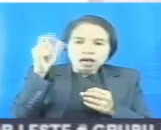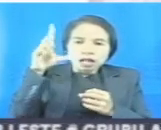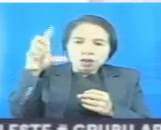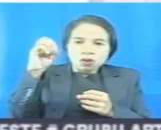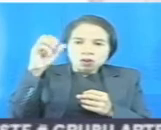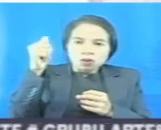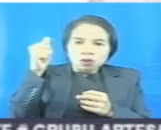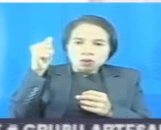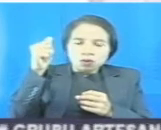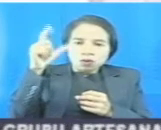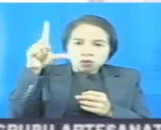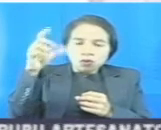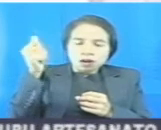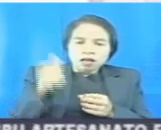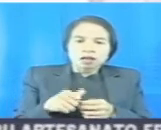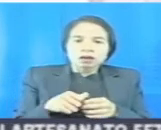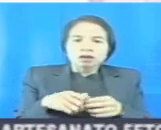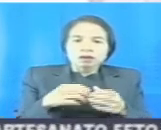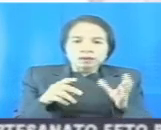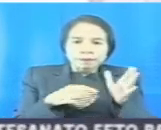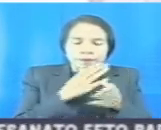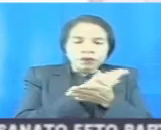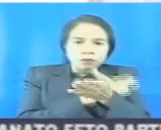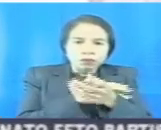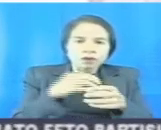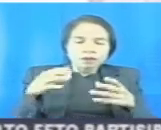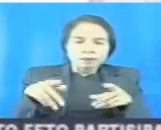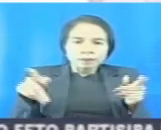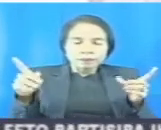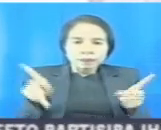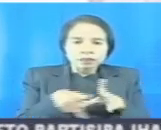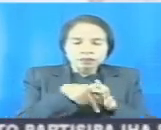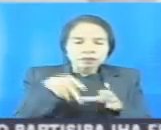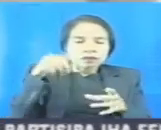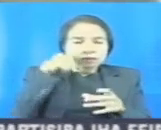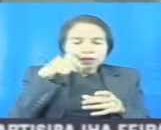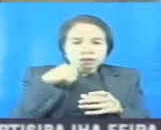atu promove criatividade feto, onde contribui para rendimento família.